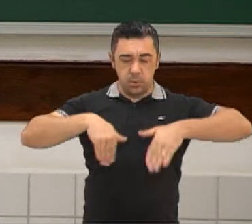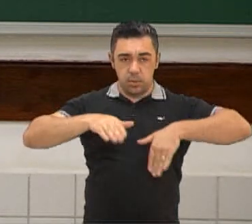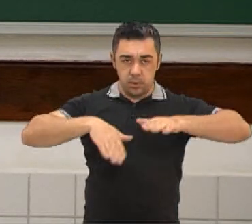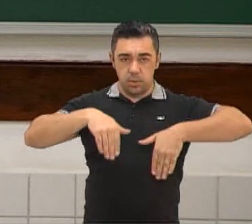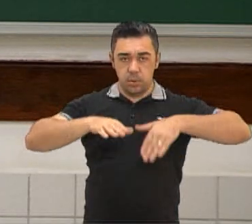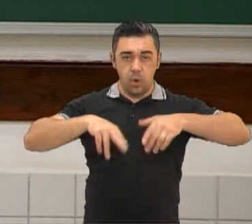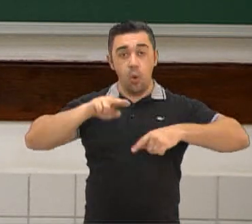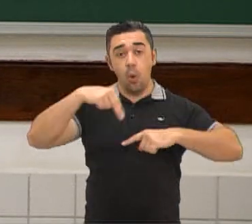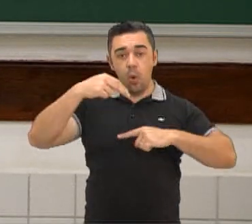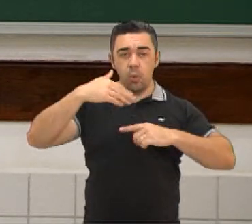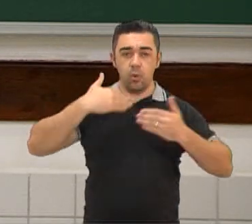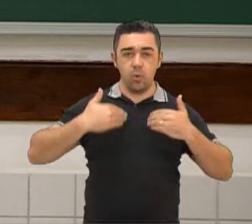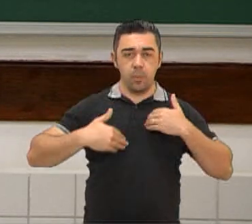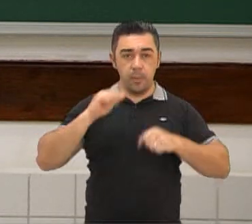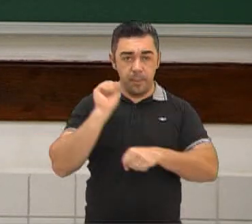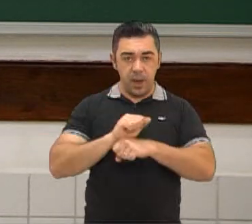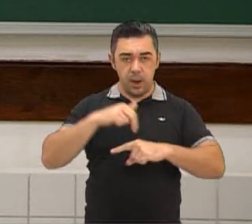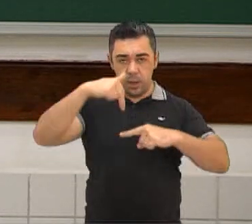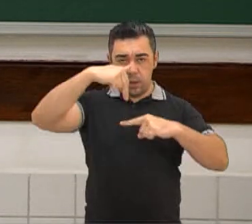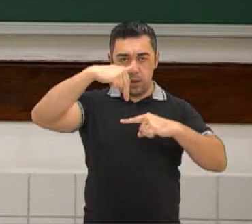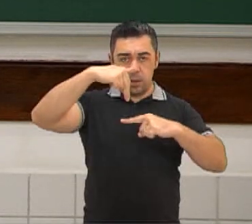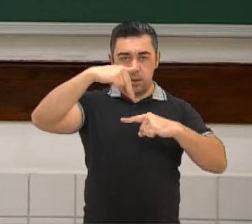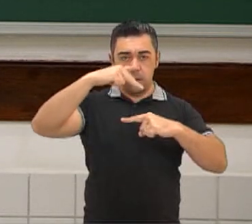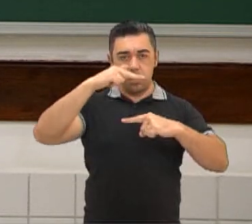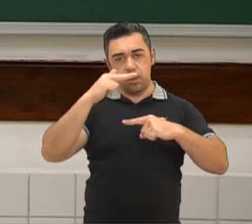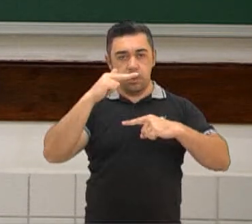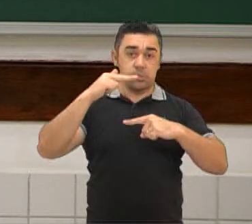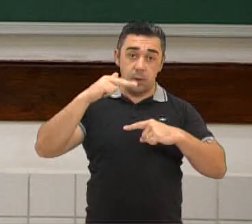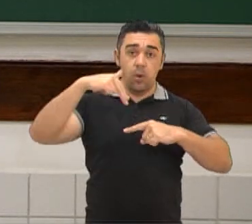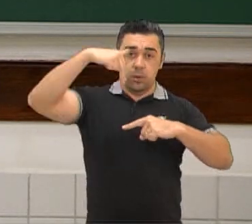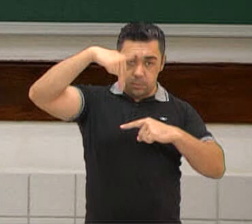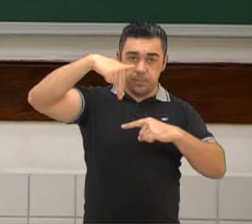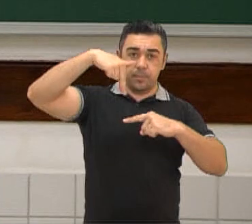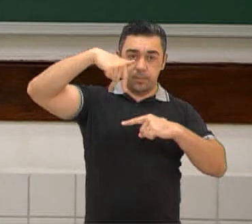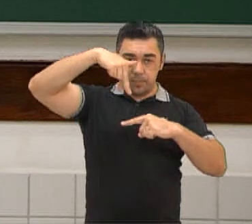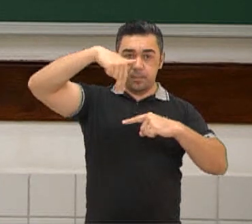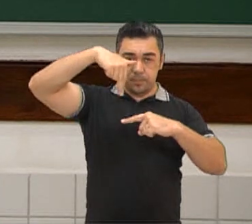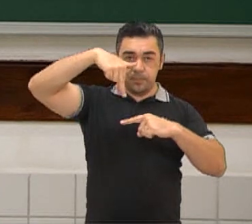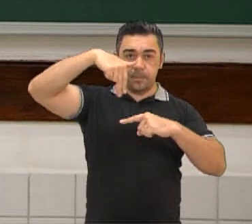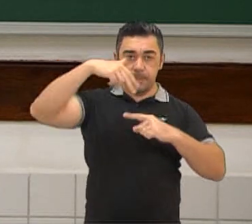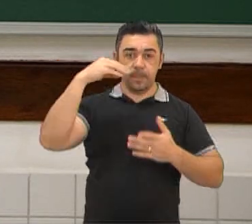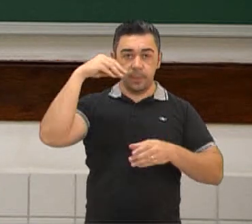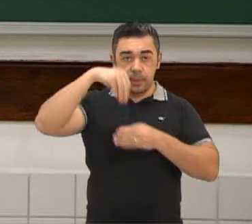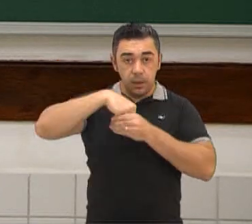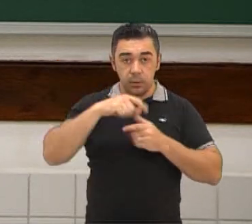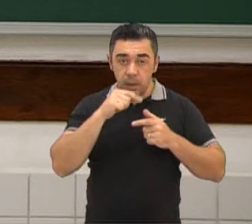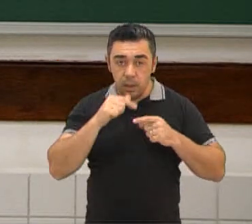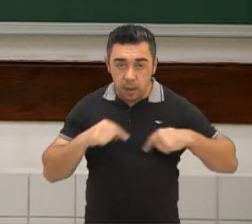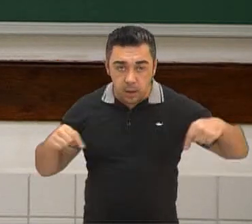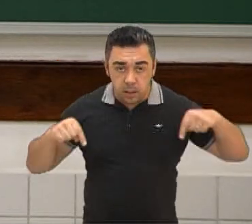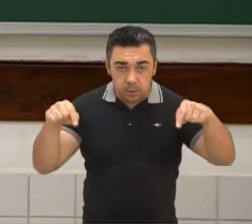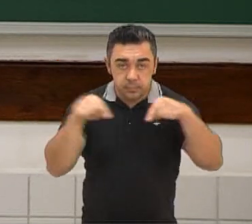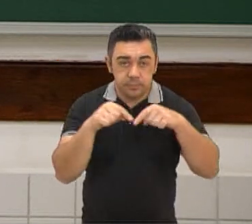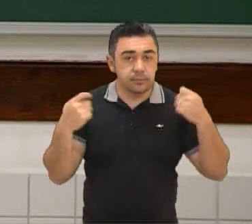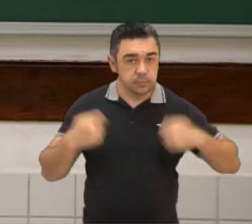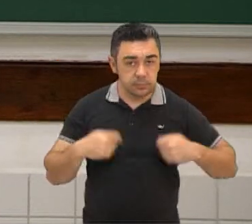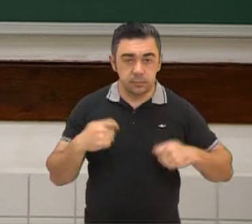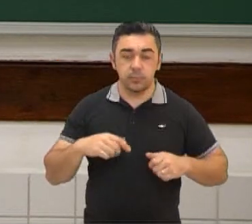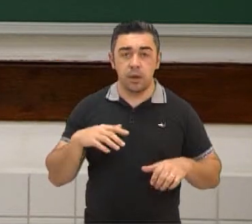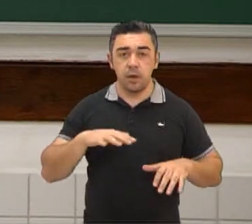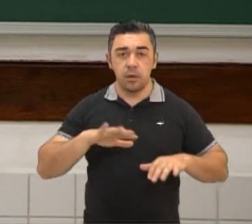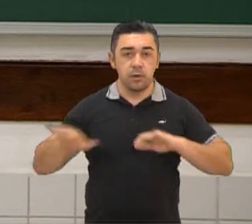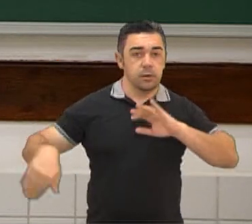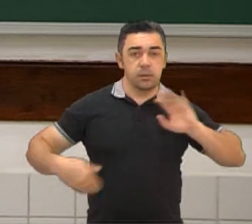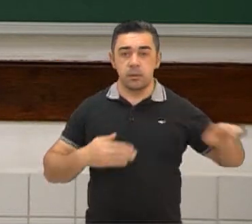posição horizontal. Então, para você permanecer em pé dentro da piscina, você precisa estar em